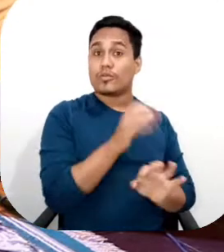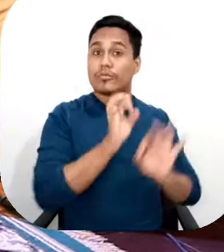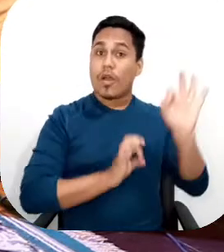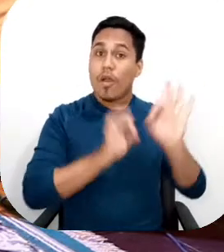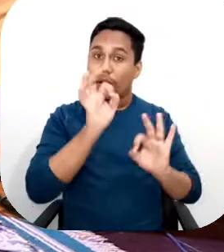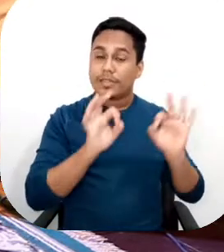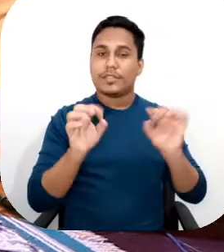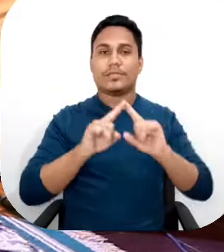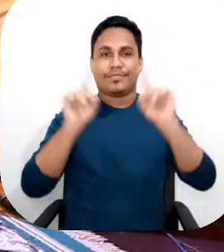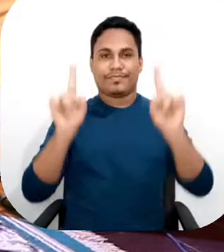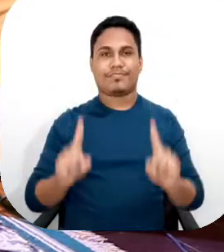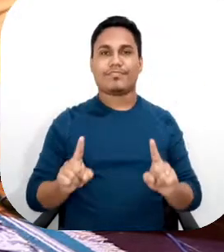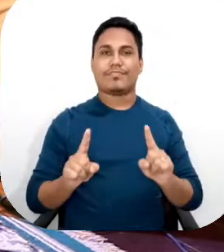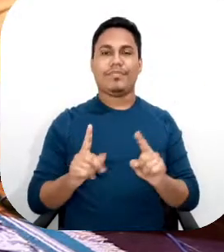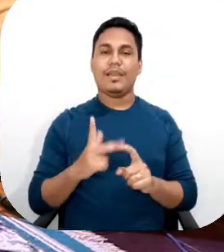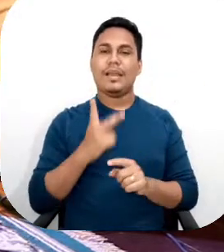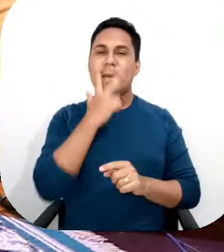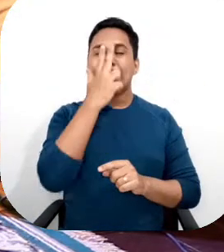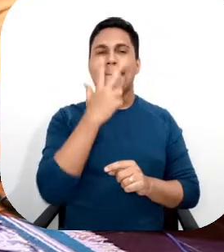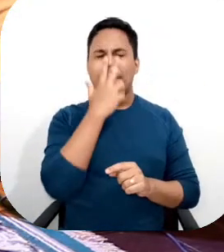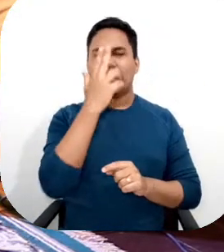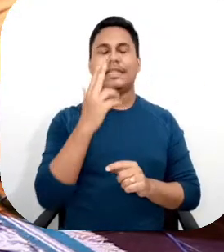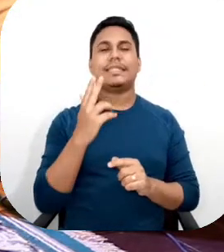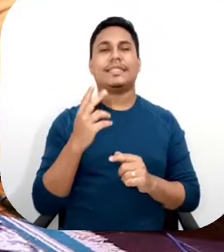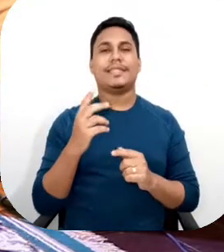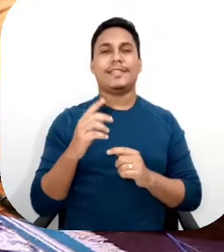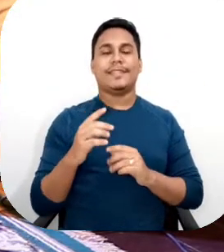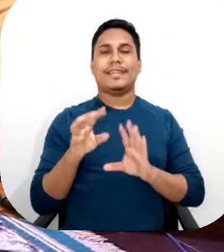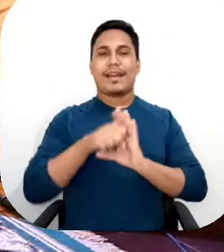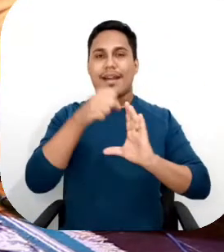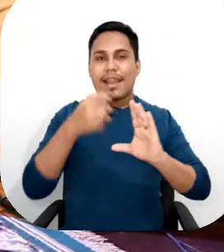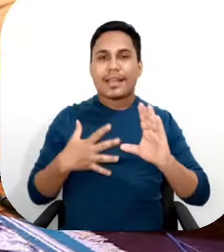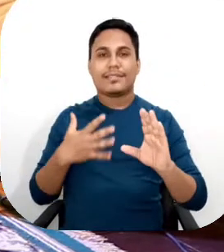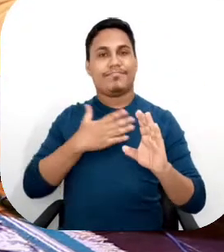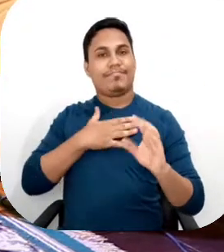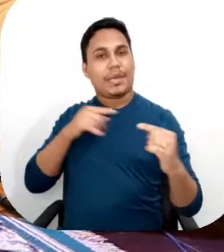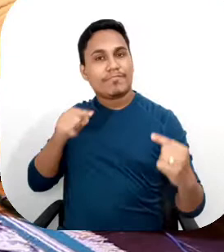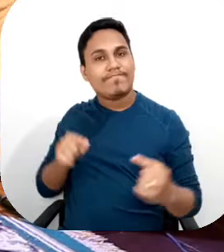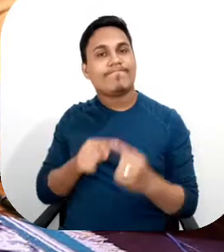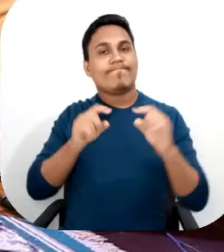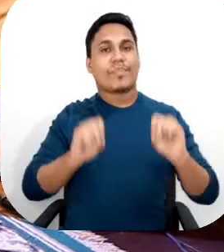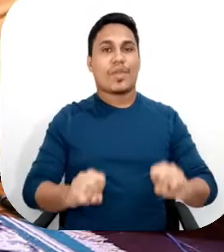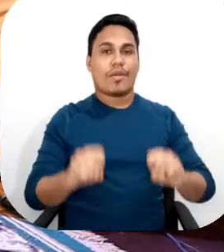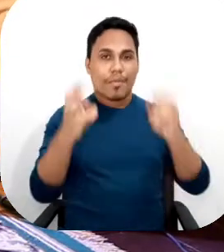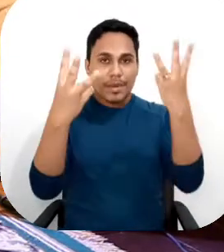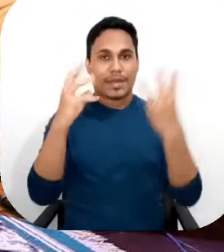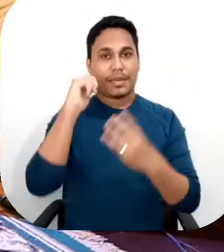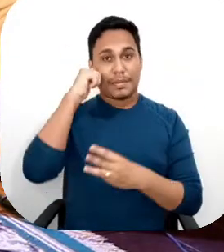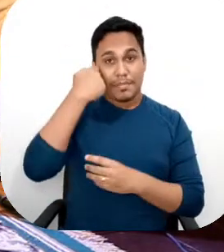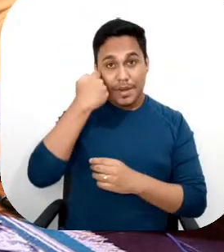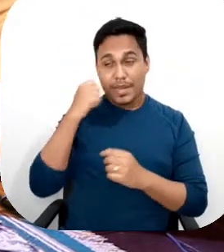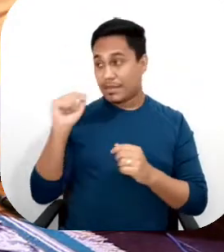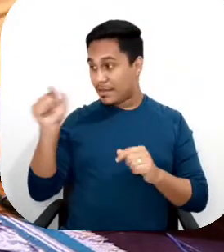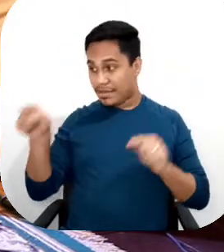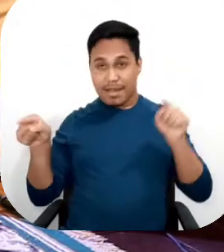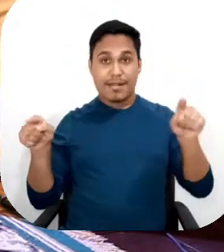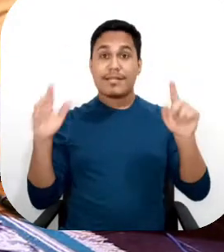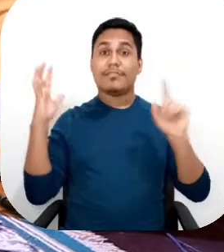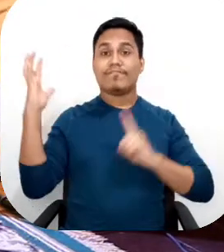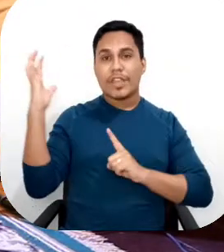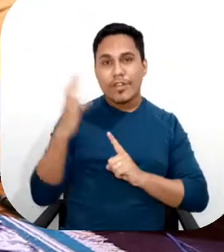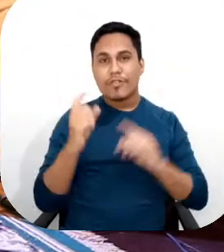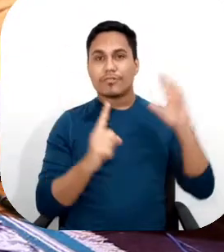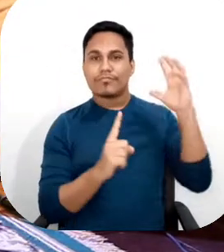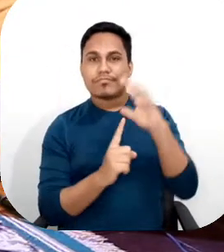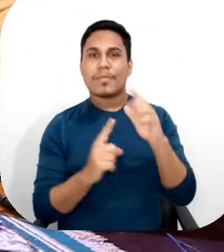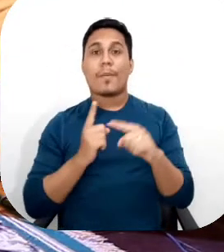todo... Eu falo que o Preta Punk é um grande quebra-cabeça do que sou eu, né? Do que é essa carreira. E junto com as influências dos meninos. Porque eu amo teatro,